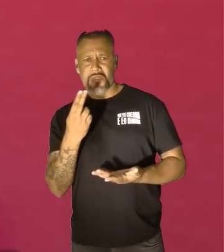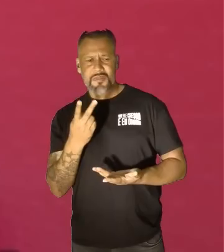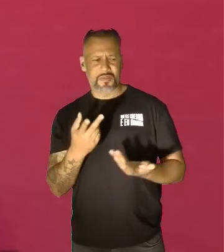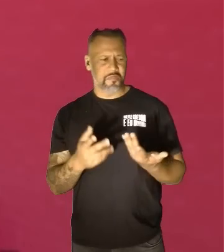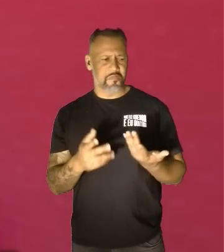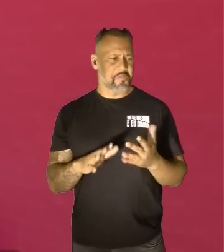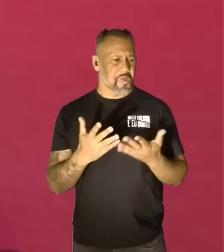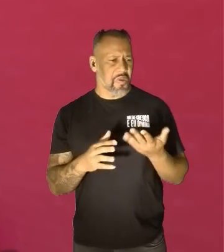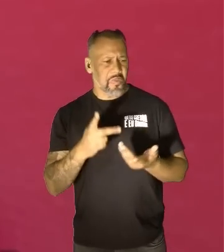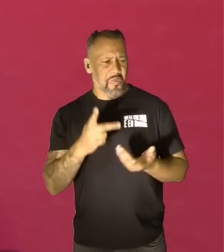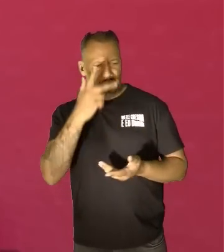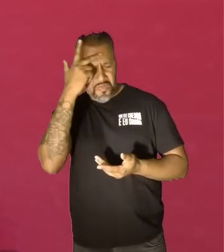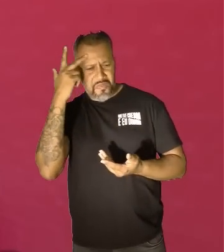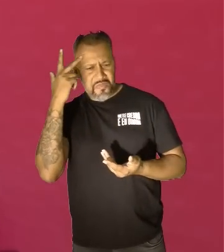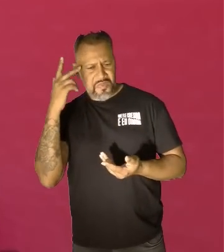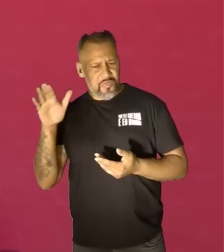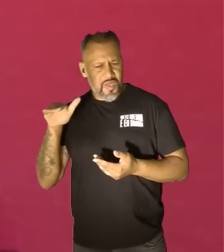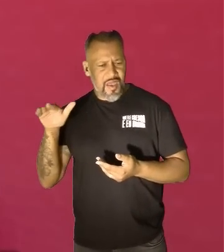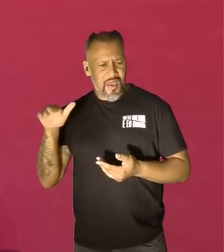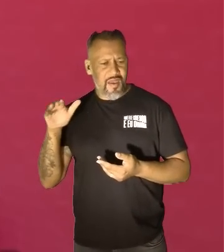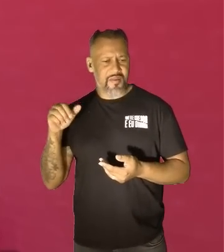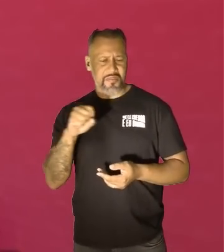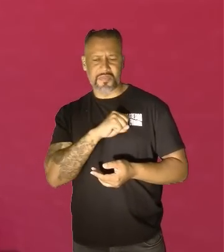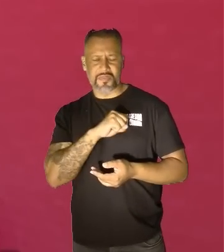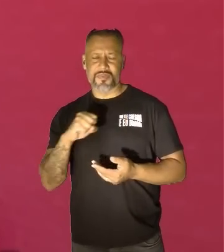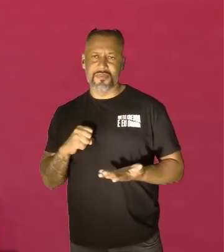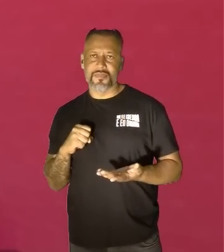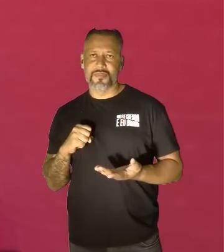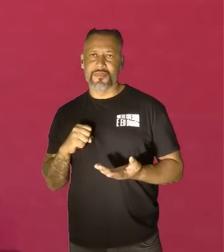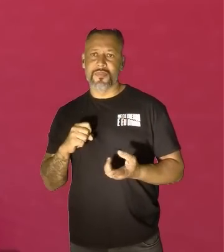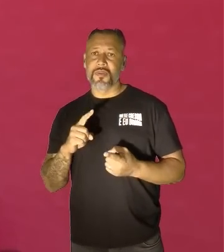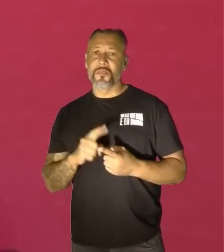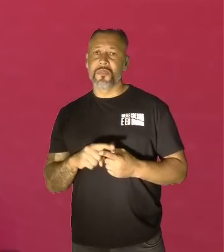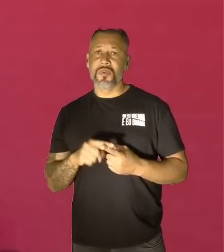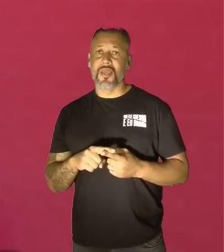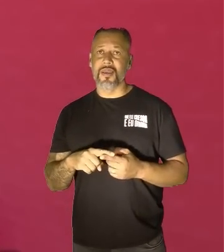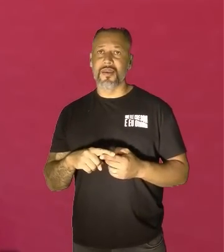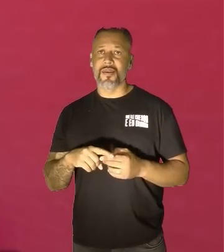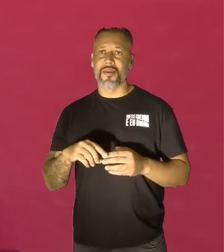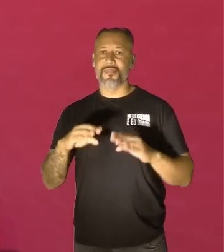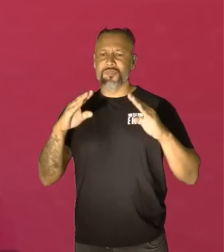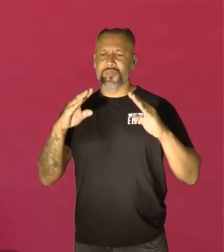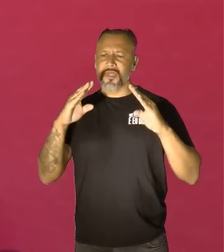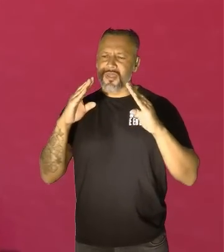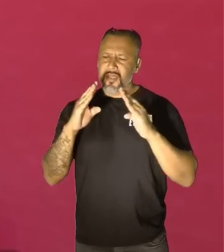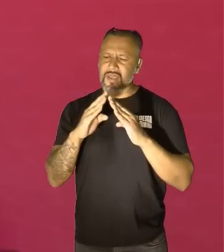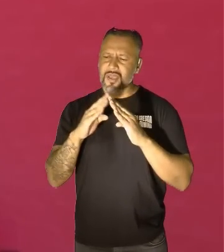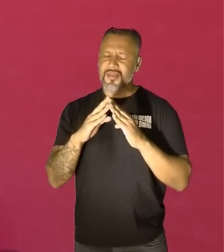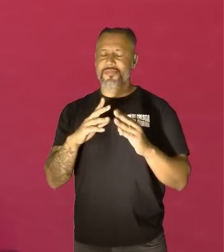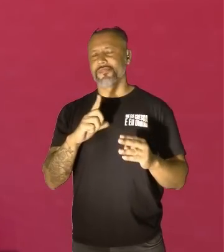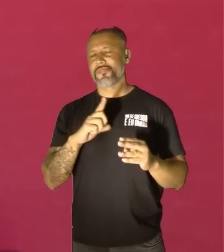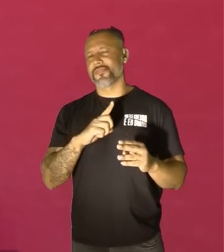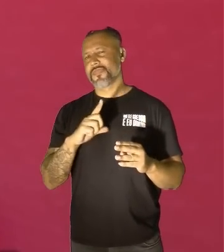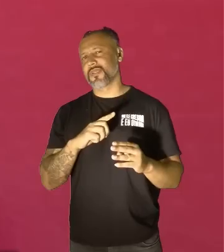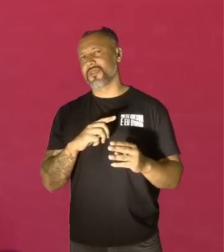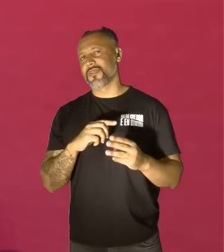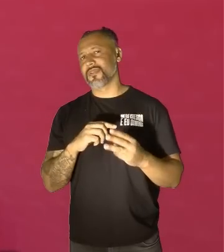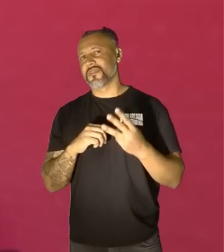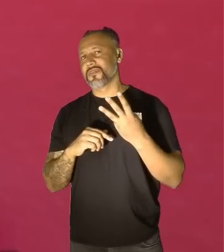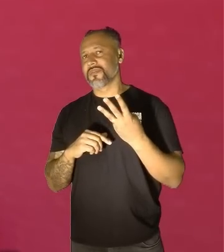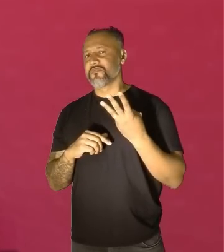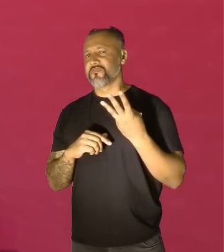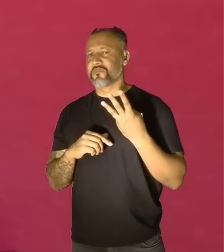Ofni e Finéias, seus dois filhos. Poderia ser alguém batendo na porta, dizendo, me ajudem,